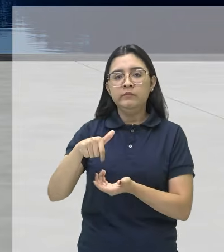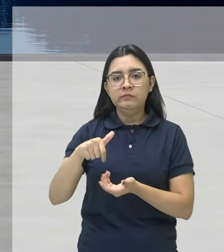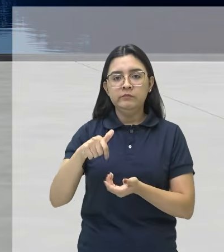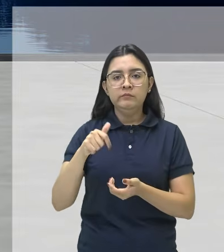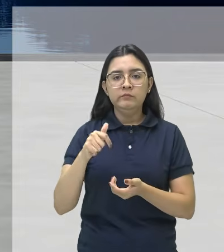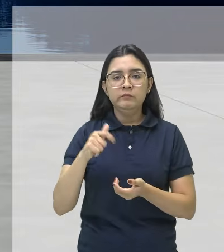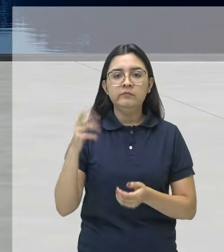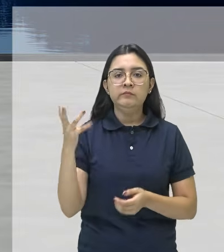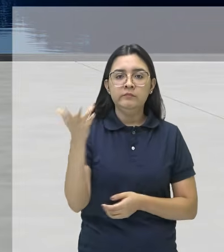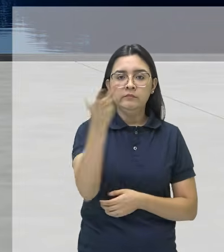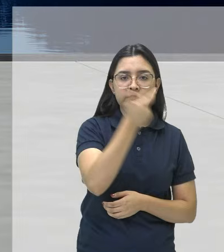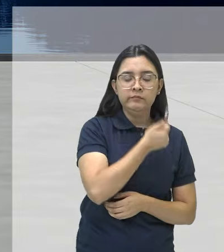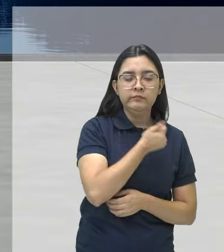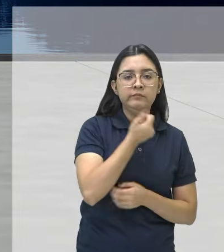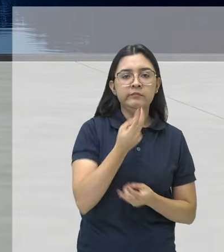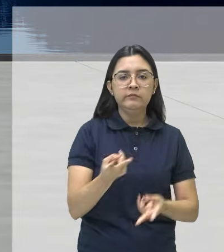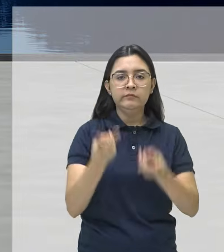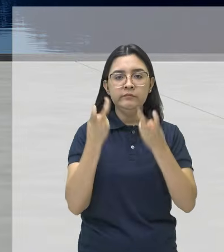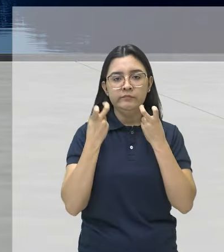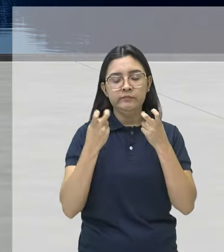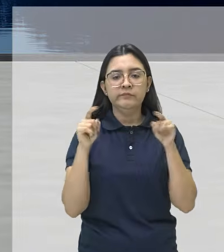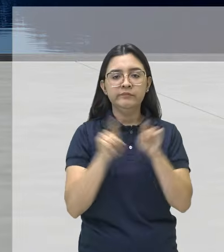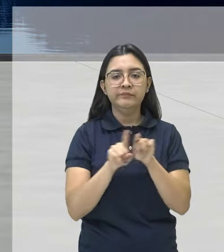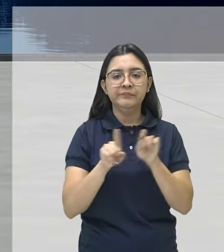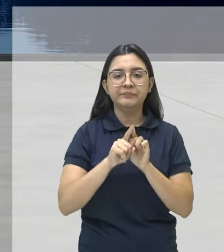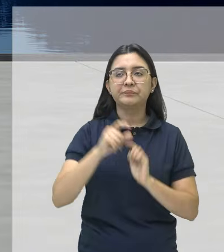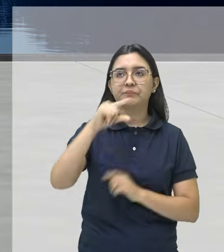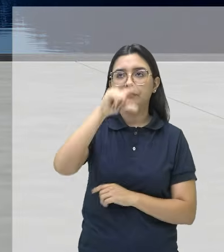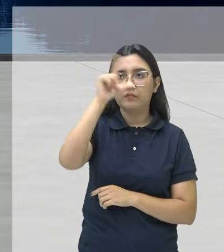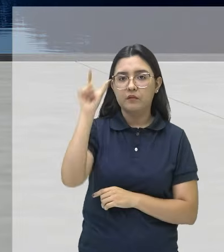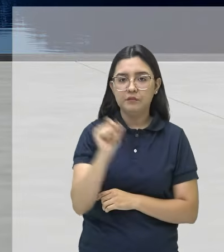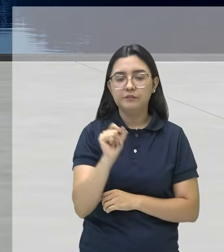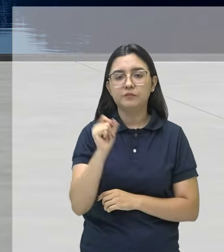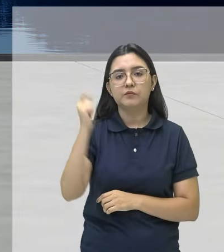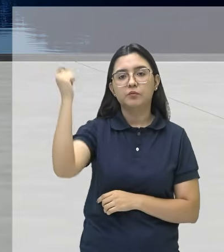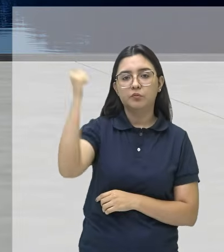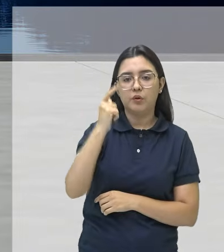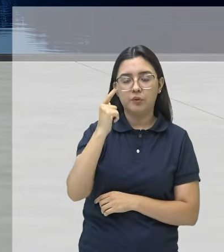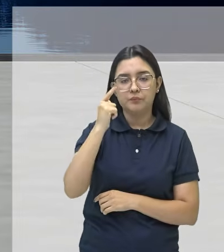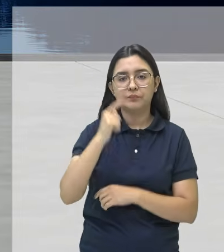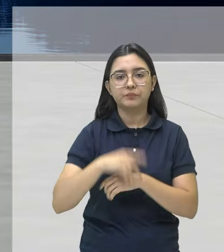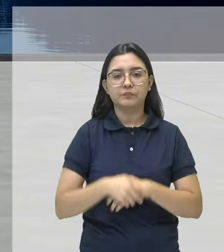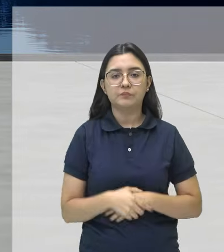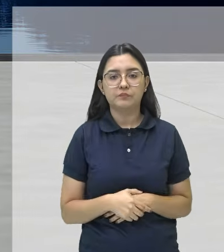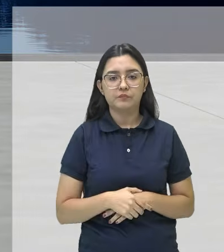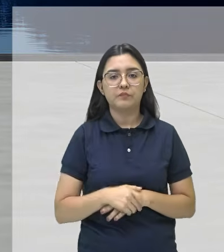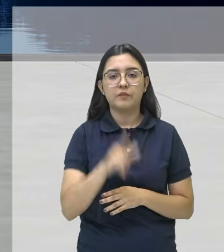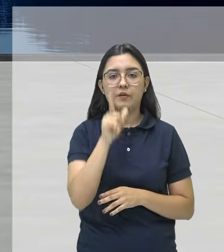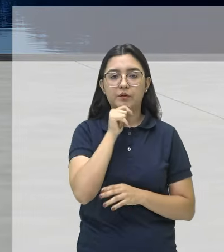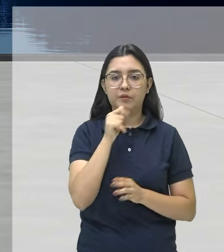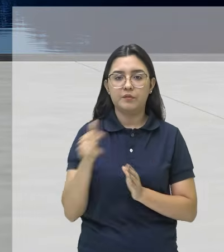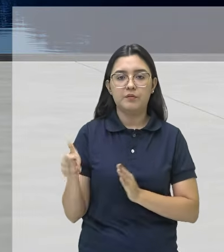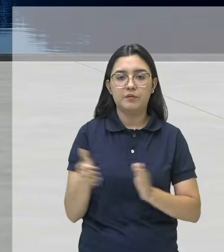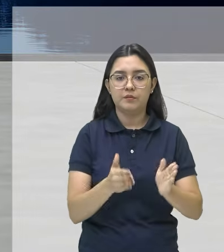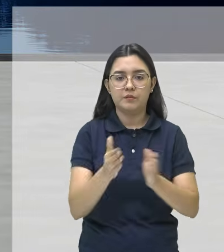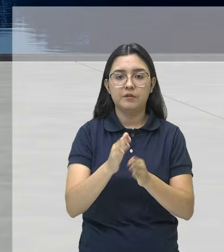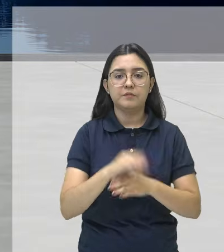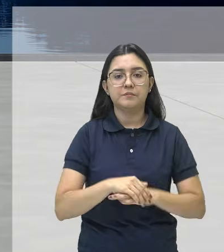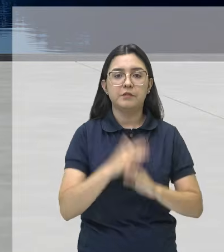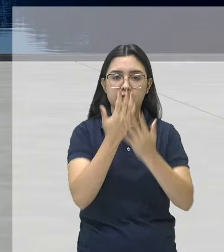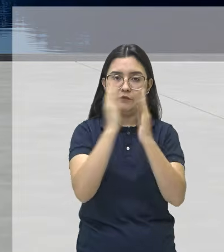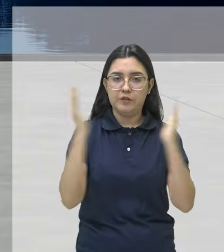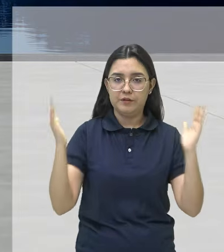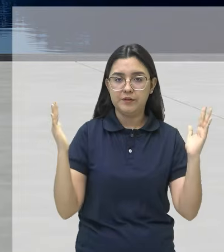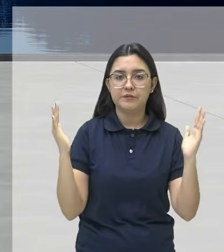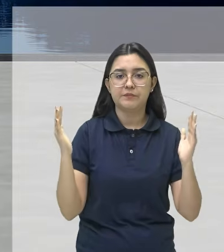cosmos, para o universo, para a lua, para o sol, para o rio, para as